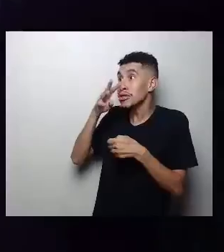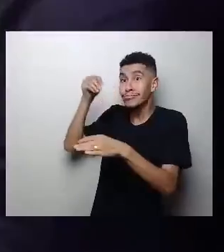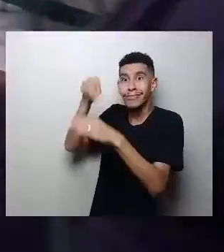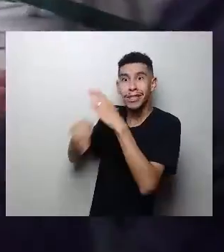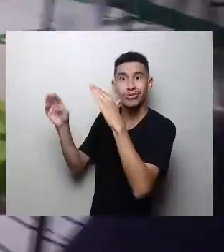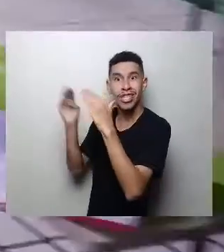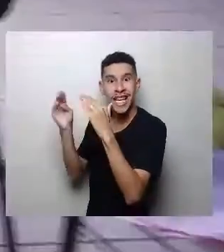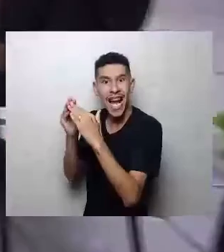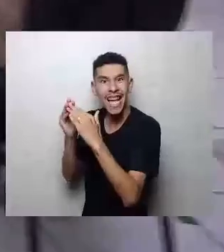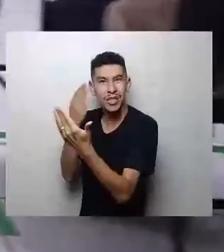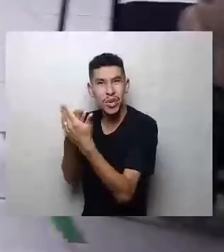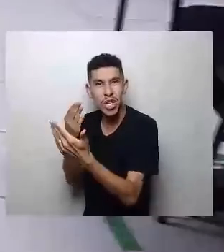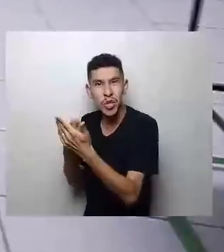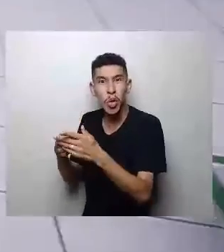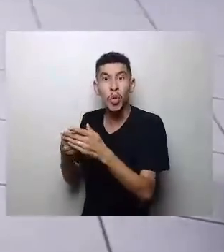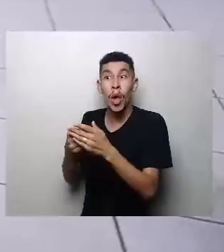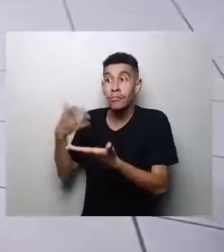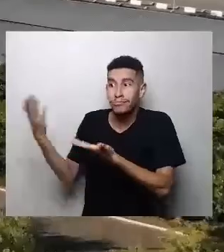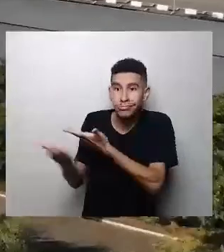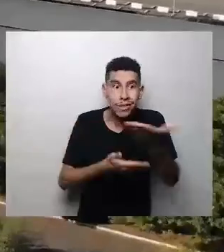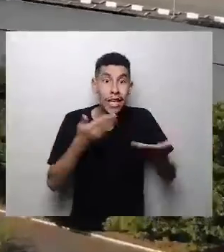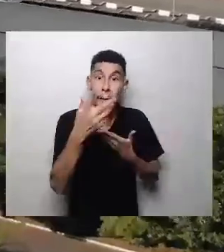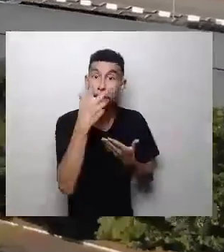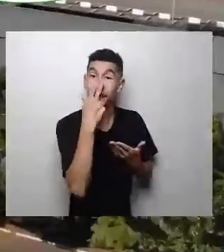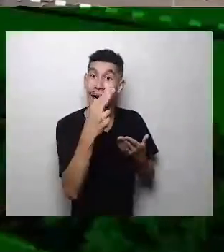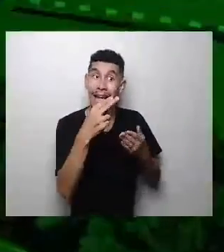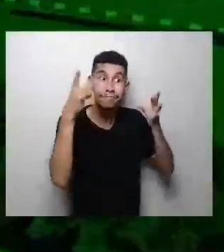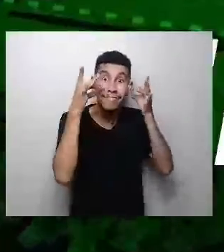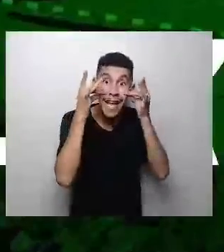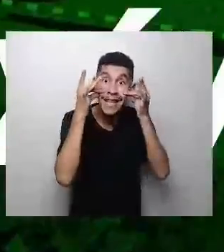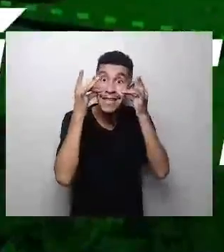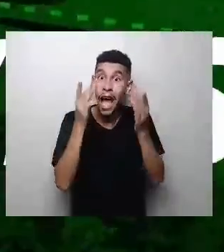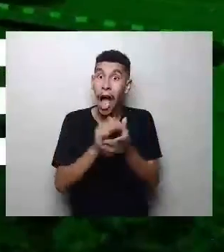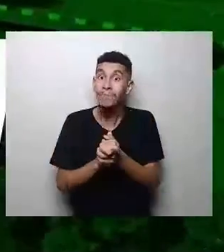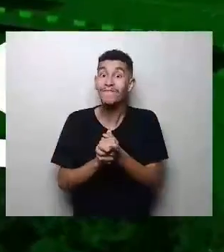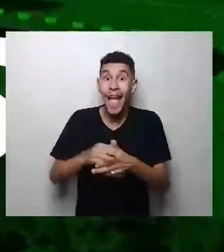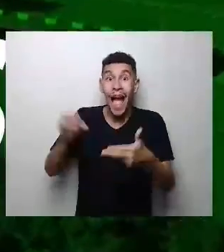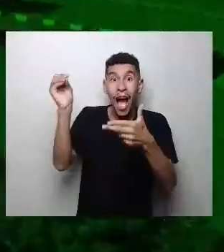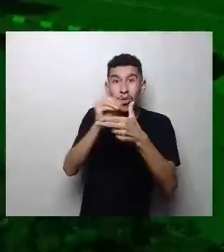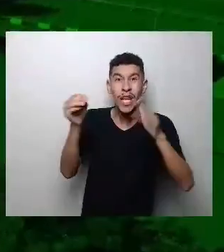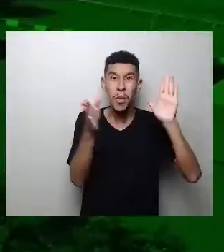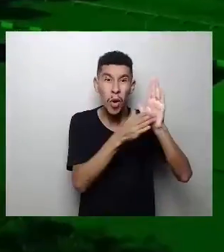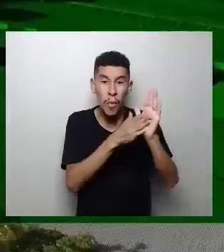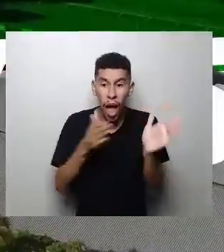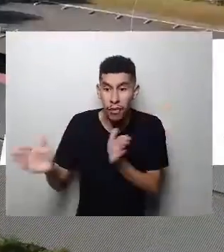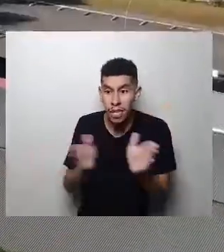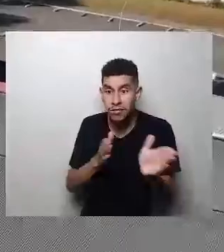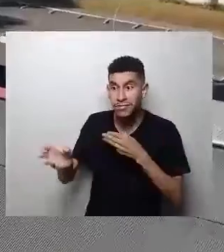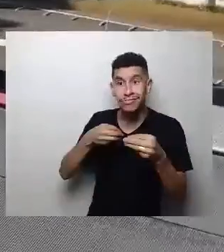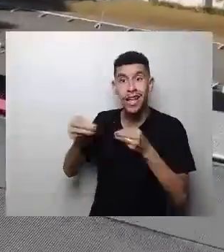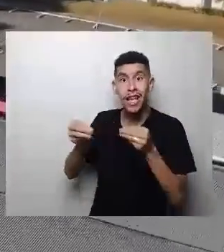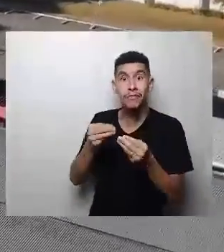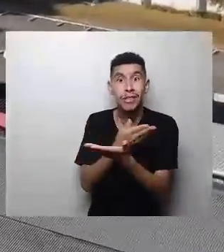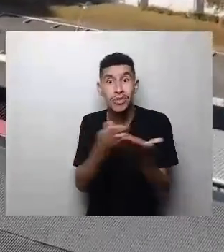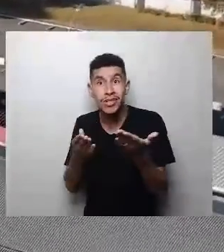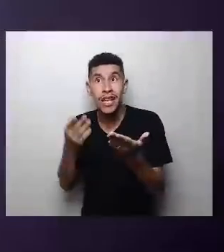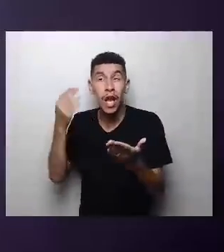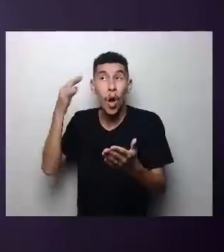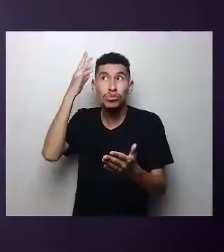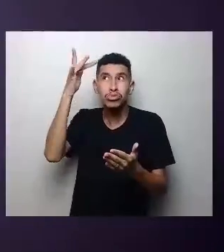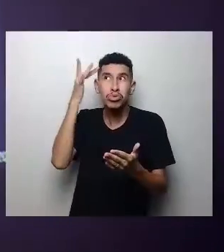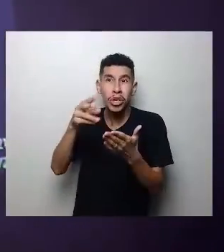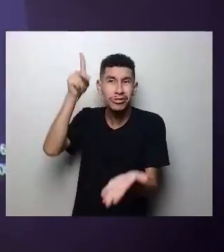casa, mas com a interatividade do presencial. A Unesc também está com propostas acessíveis e flexíveis para você realizar o